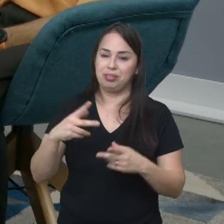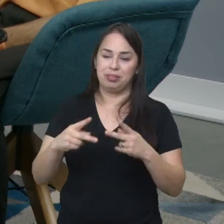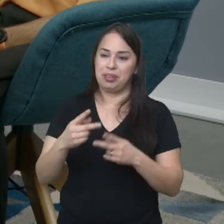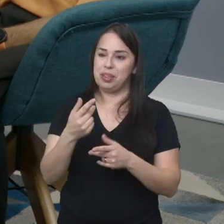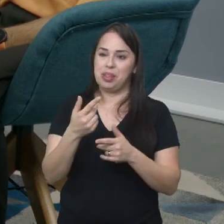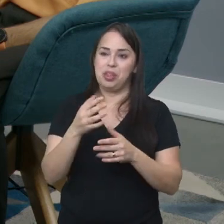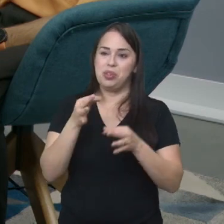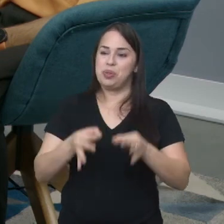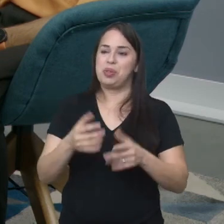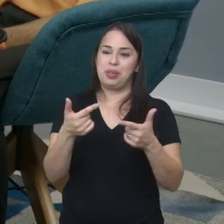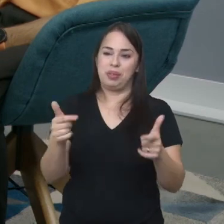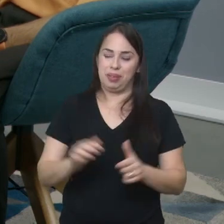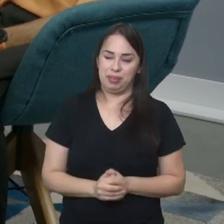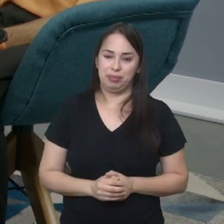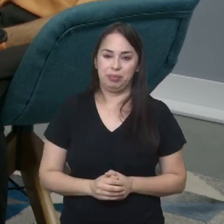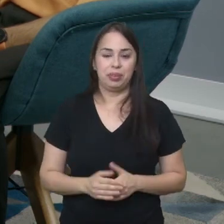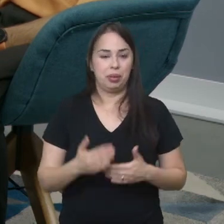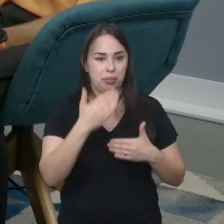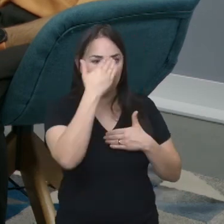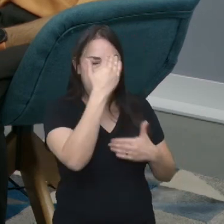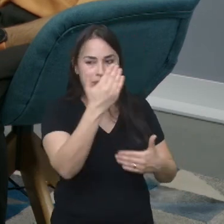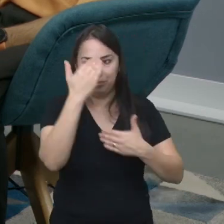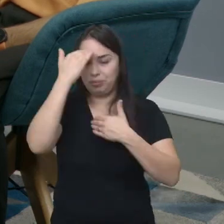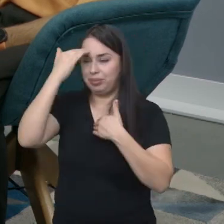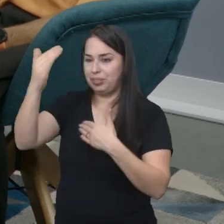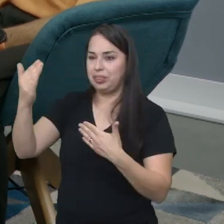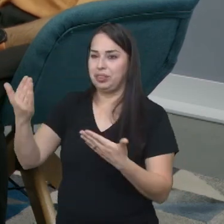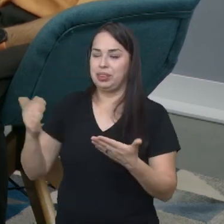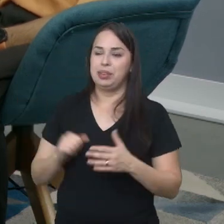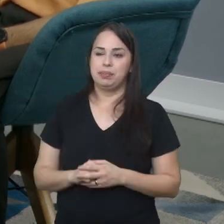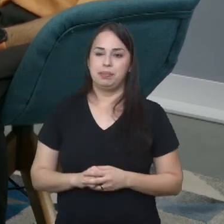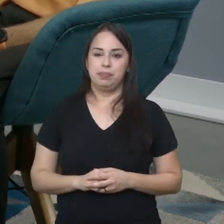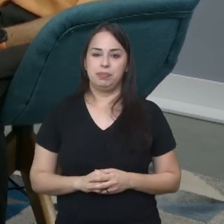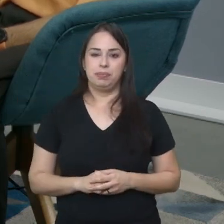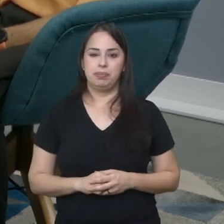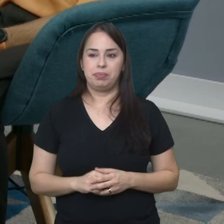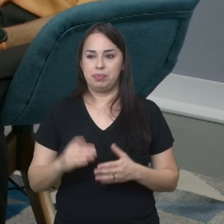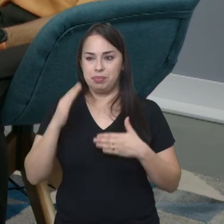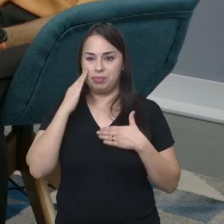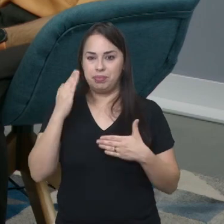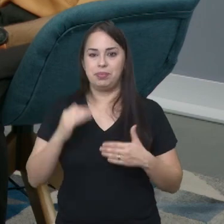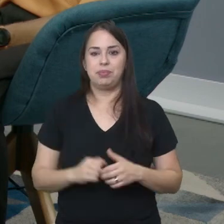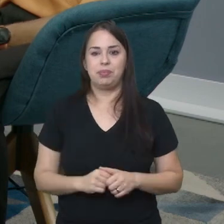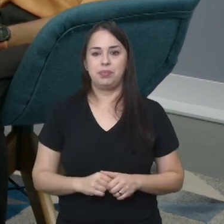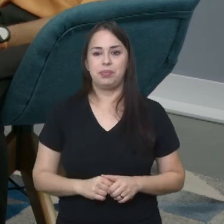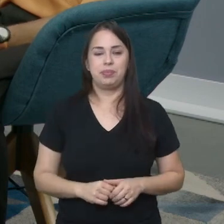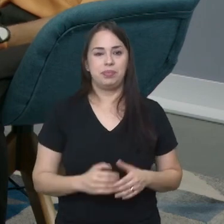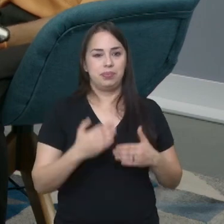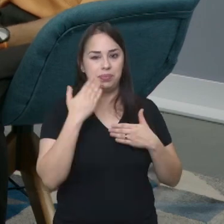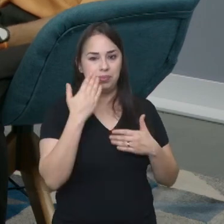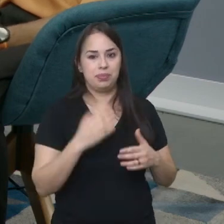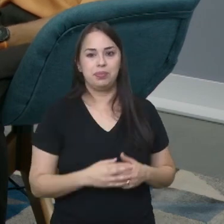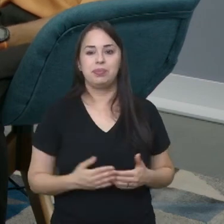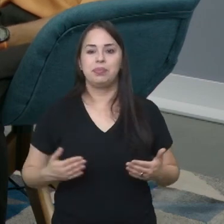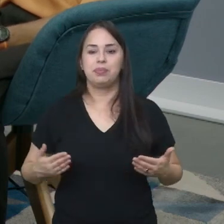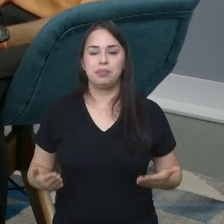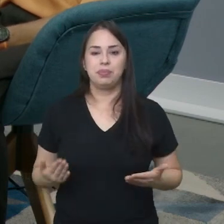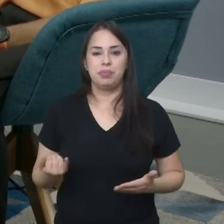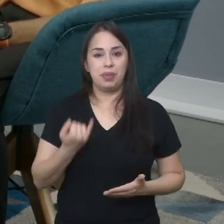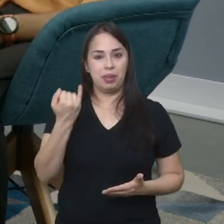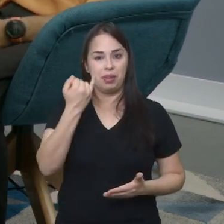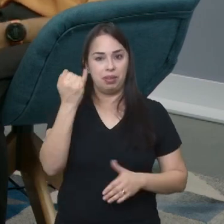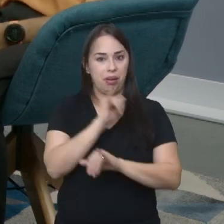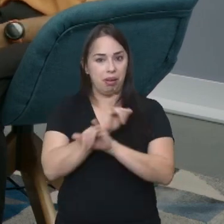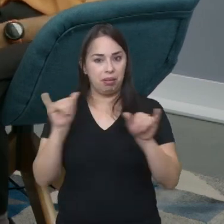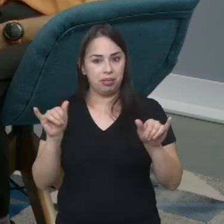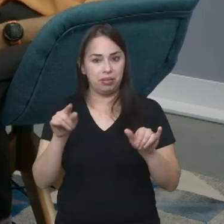mais uma vez. Alessandro também. Muito obrigada. É importante a gente reforçar que você de casa